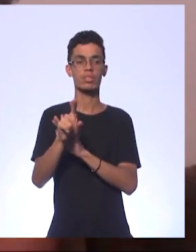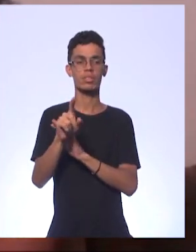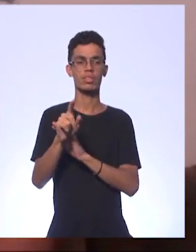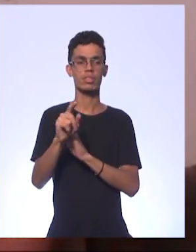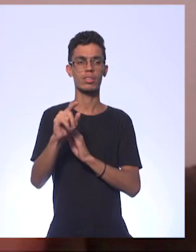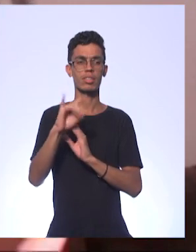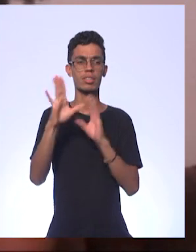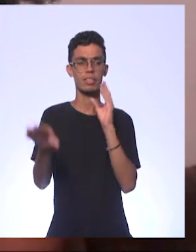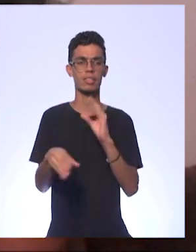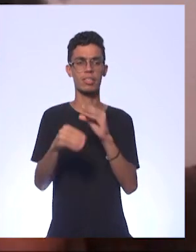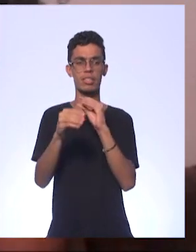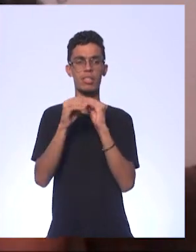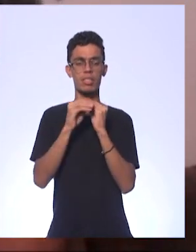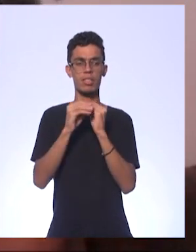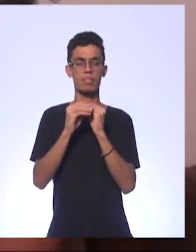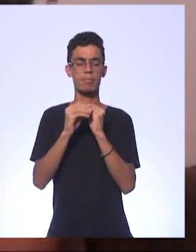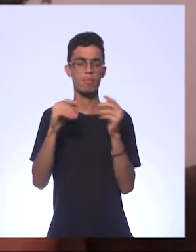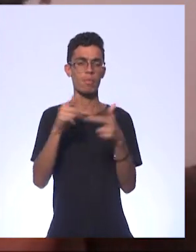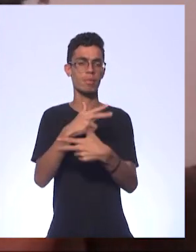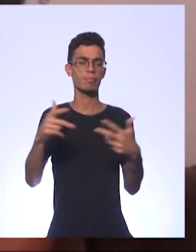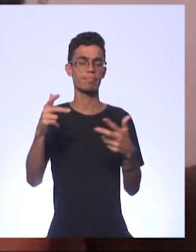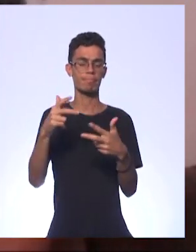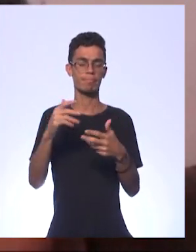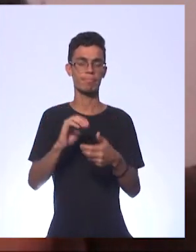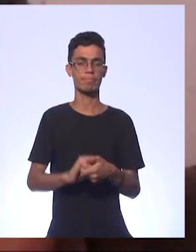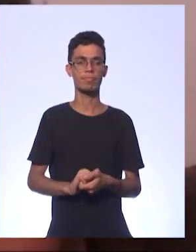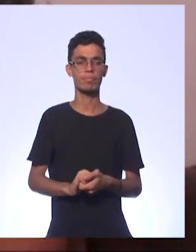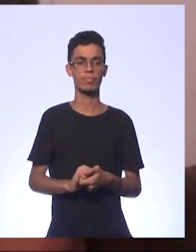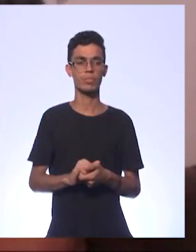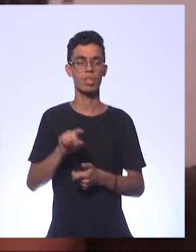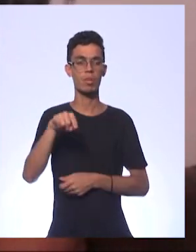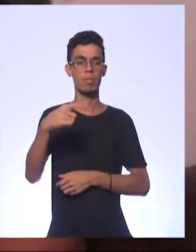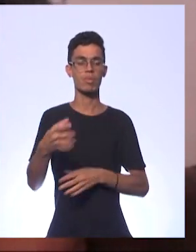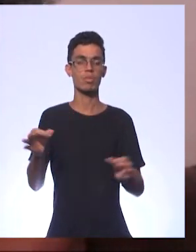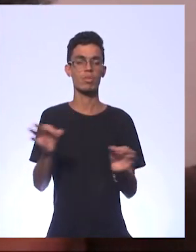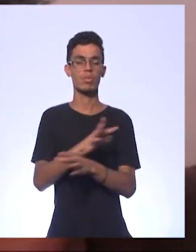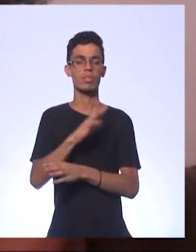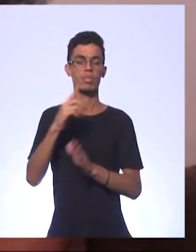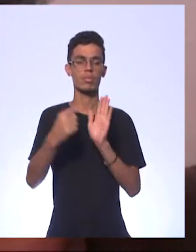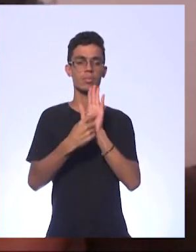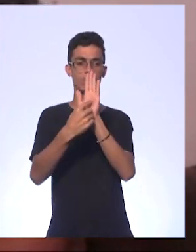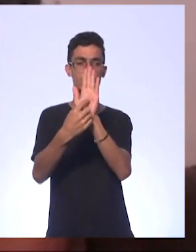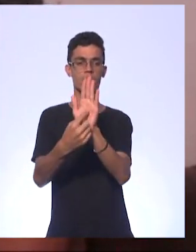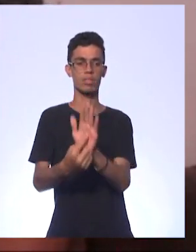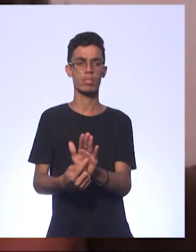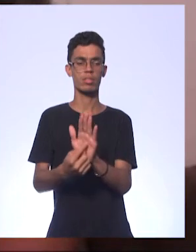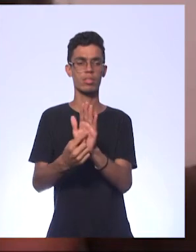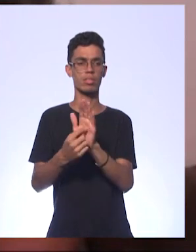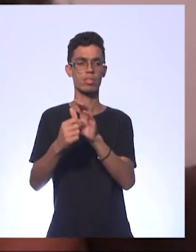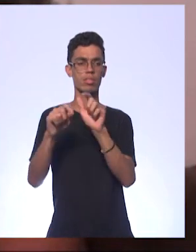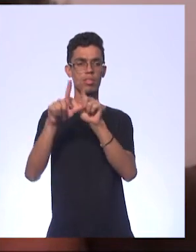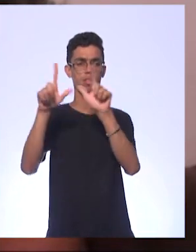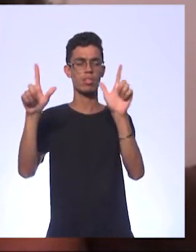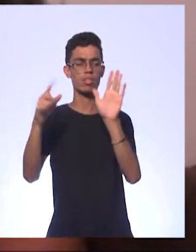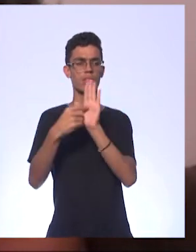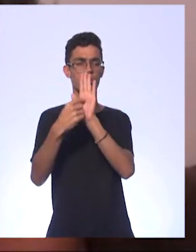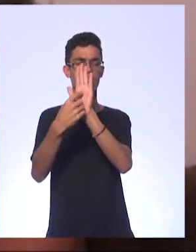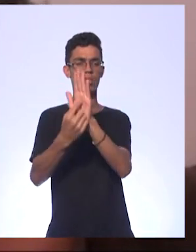traduzem determinadas evidências. No final da apresentação, mostrarei um template de uma